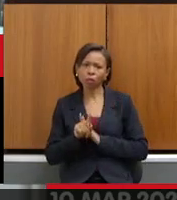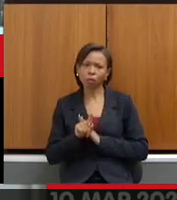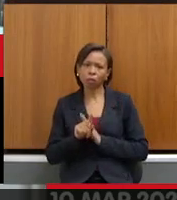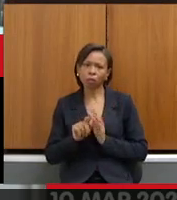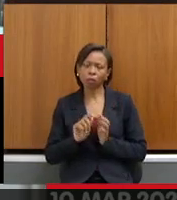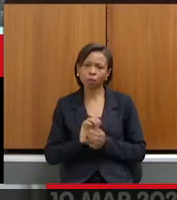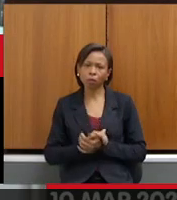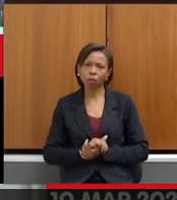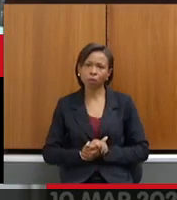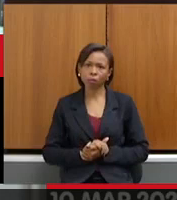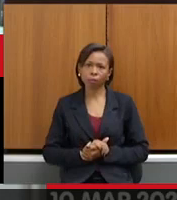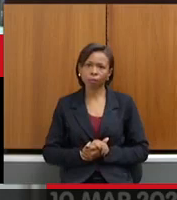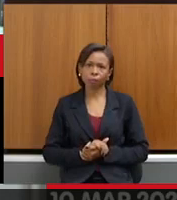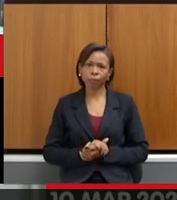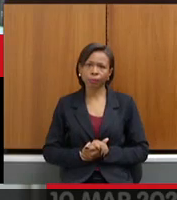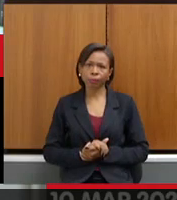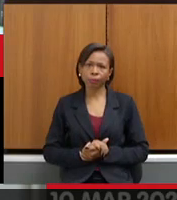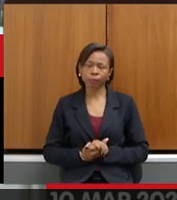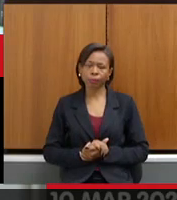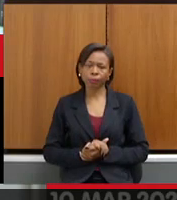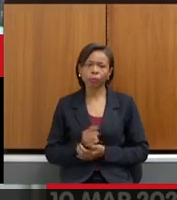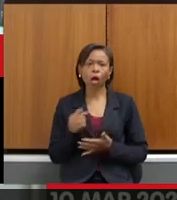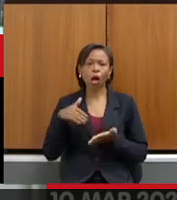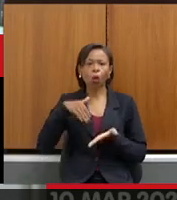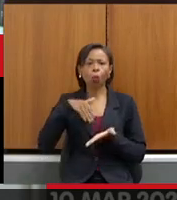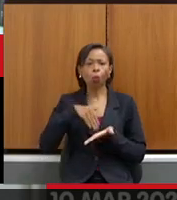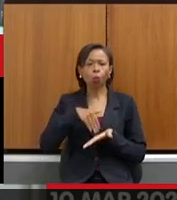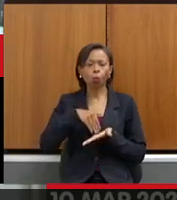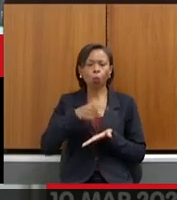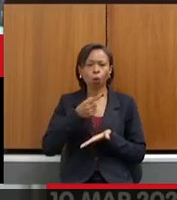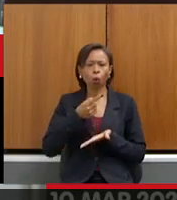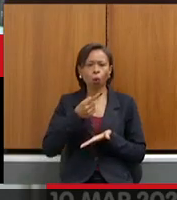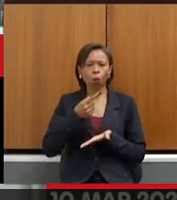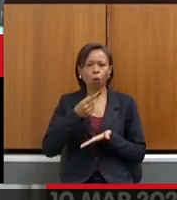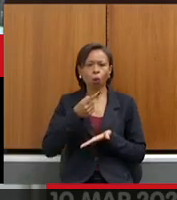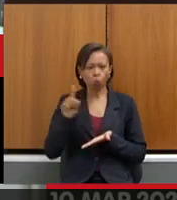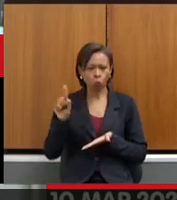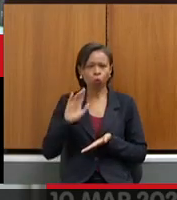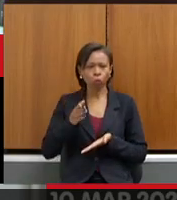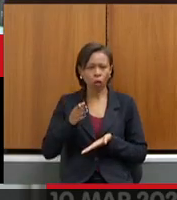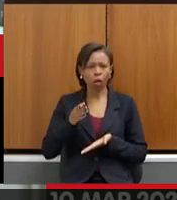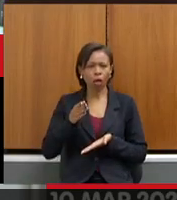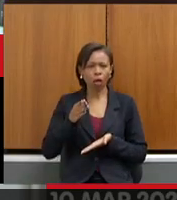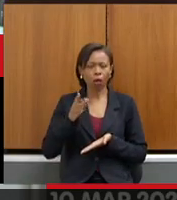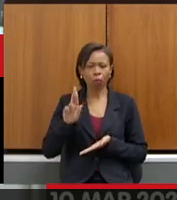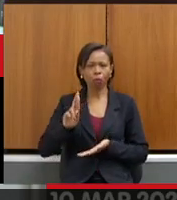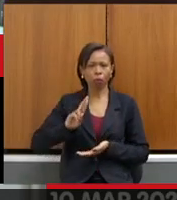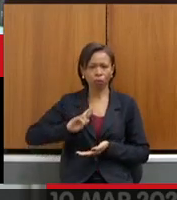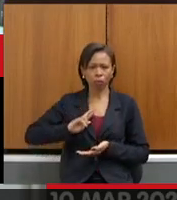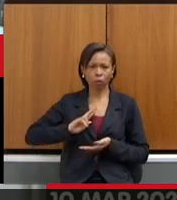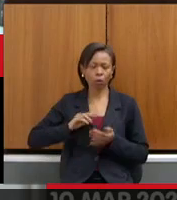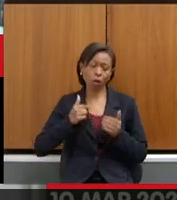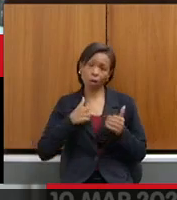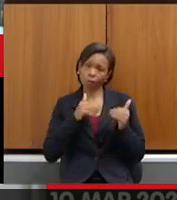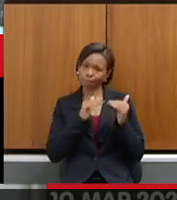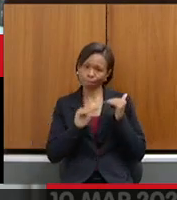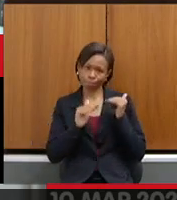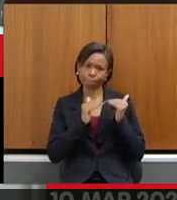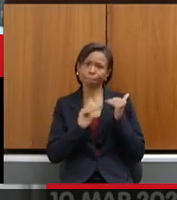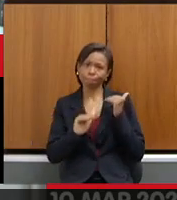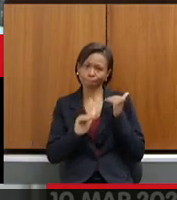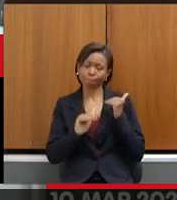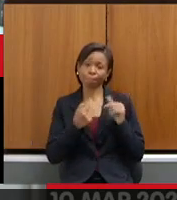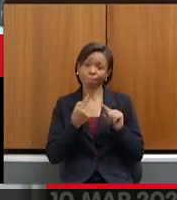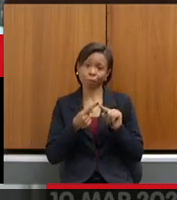e diz que confirmar aqui não a última pergunta se eu já antecipou apesar de registrar aqui a minha discordância quando